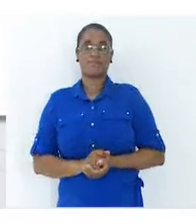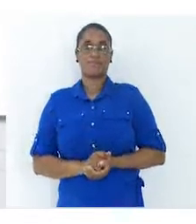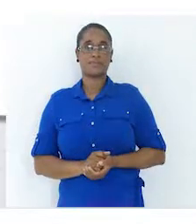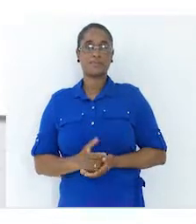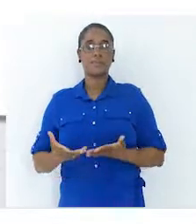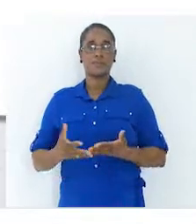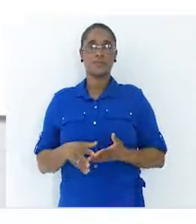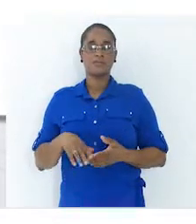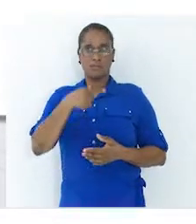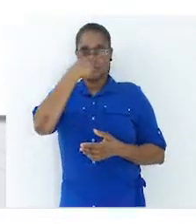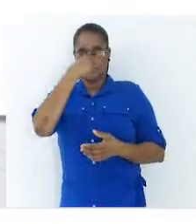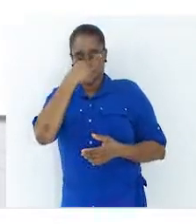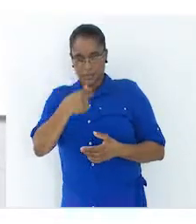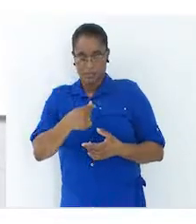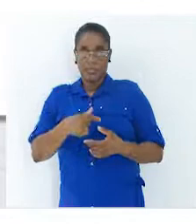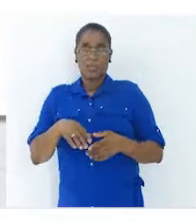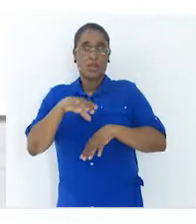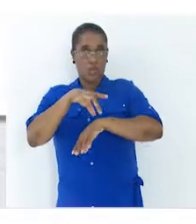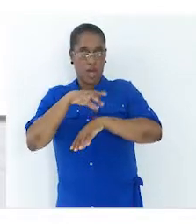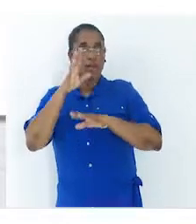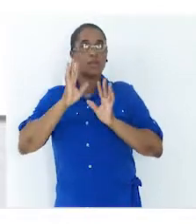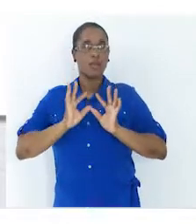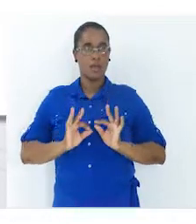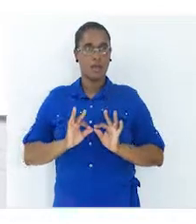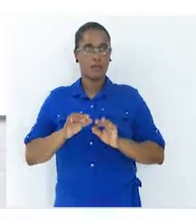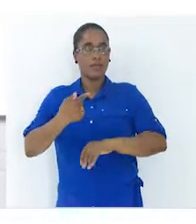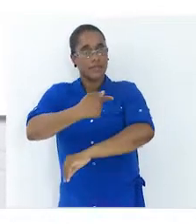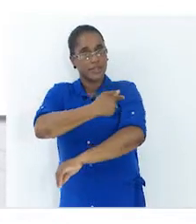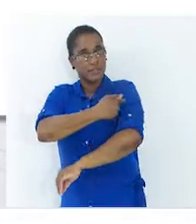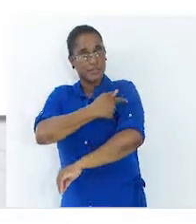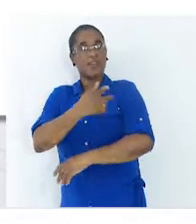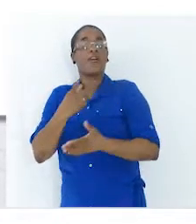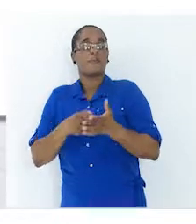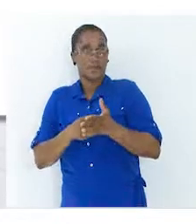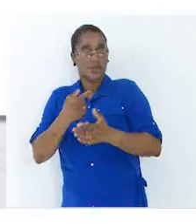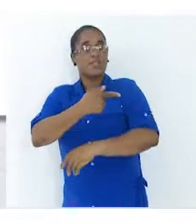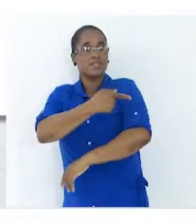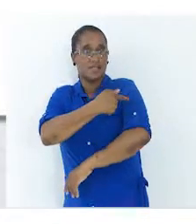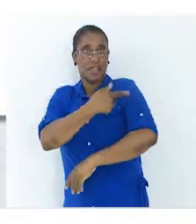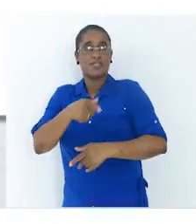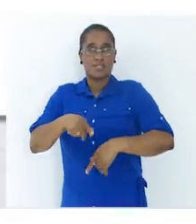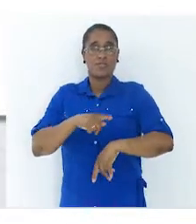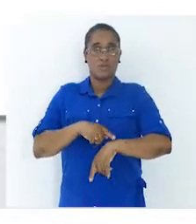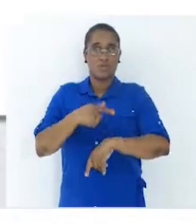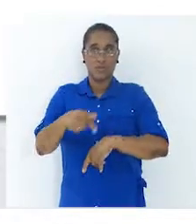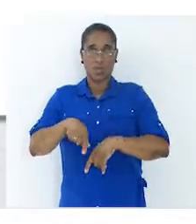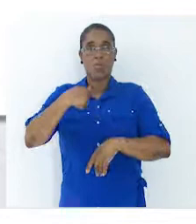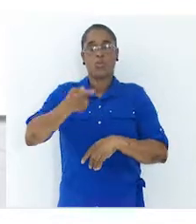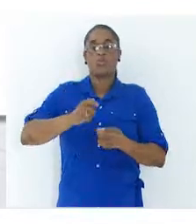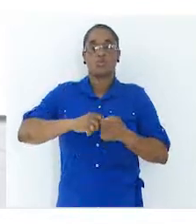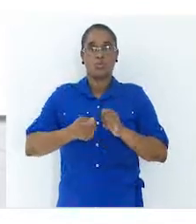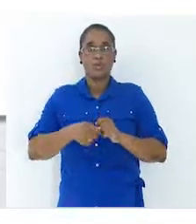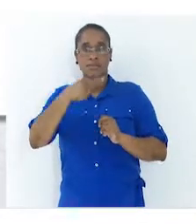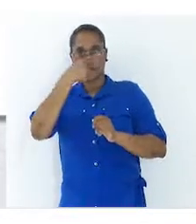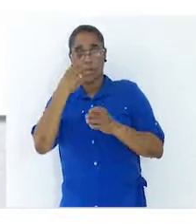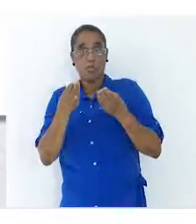gripe é doença séria. Vacine-se. É preciso vacinar. Neste momento temos outro problema da gripe,